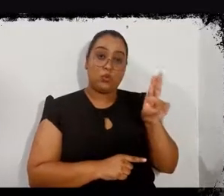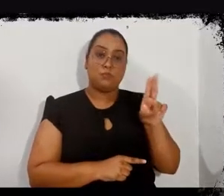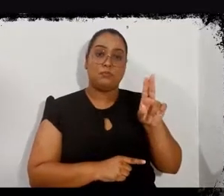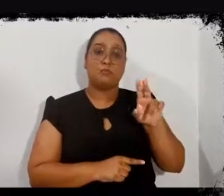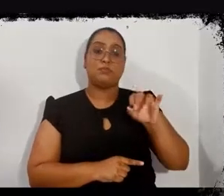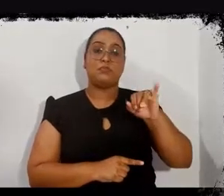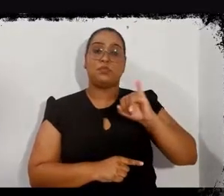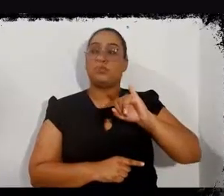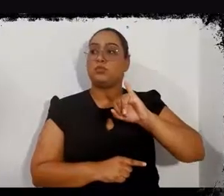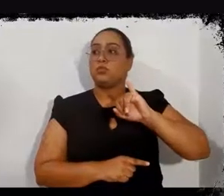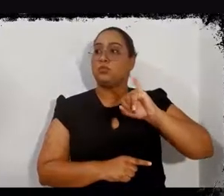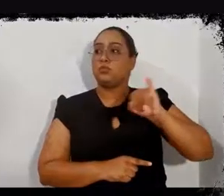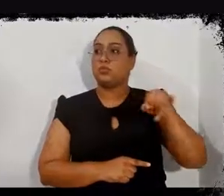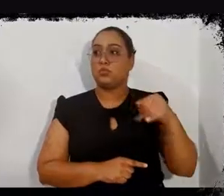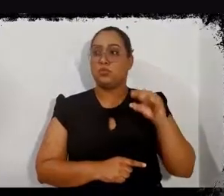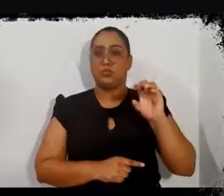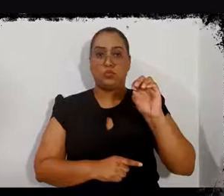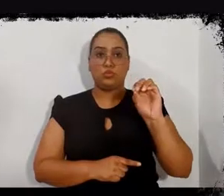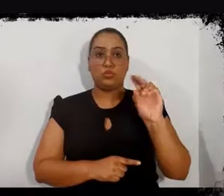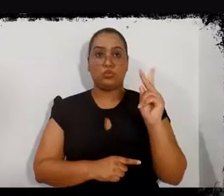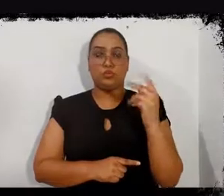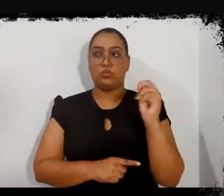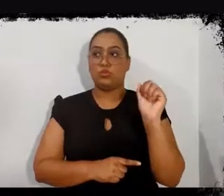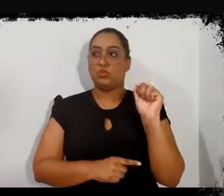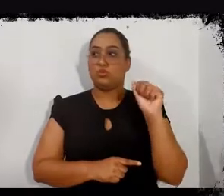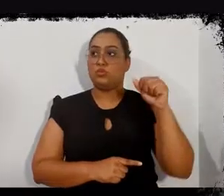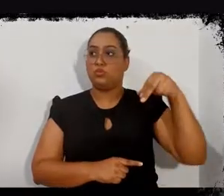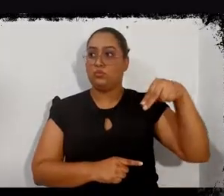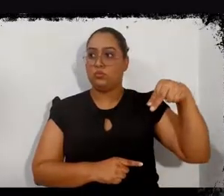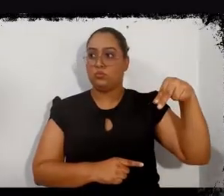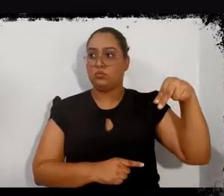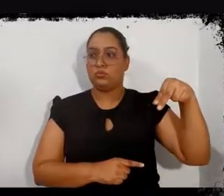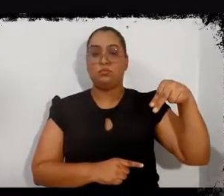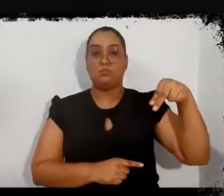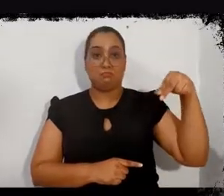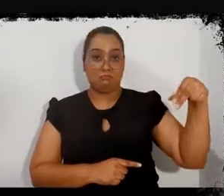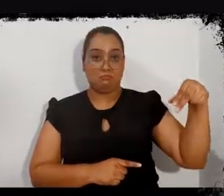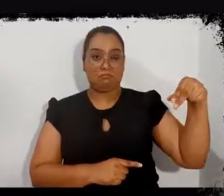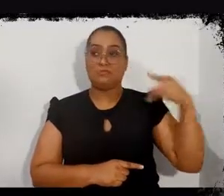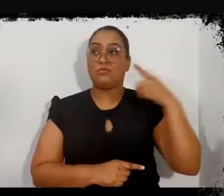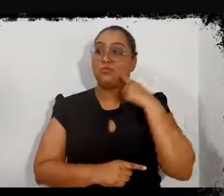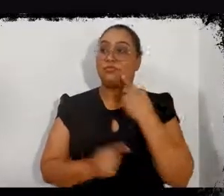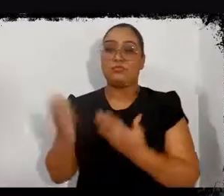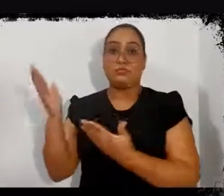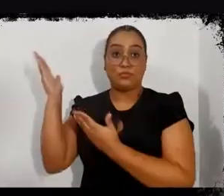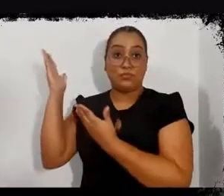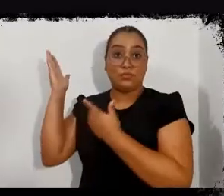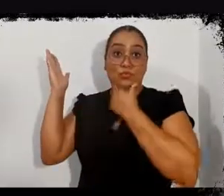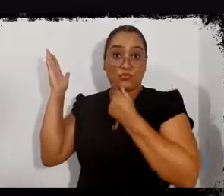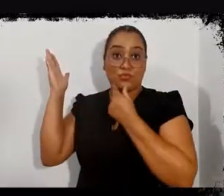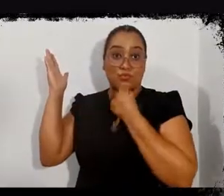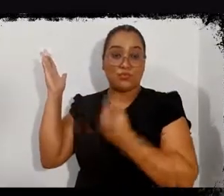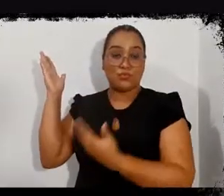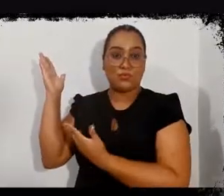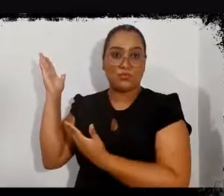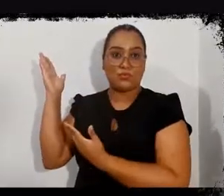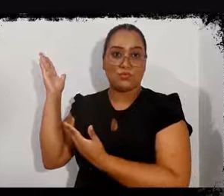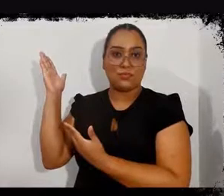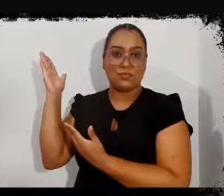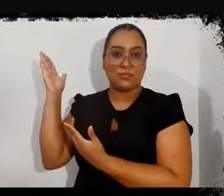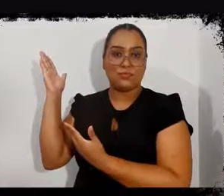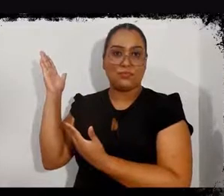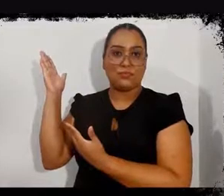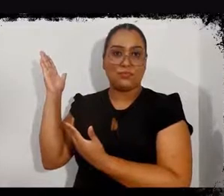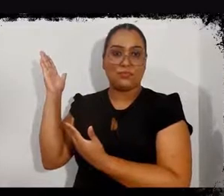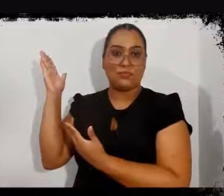von Herder, que é esse senhor que vocês estão vendo aí no slide. O Herder